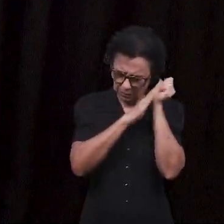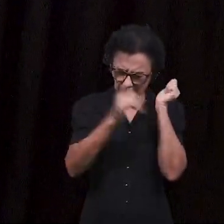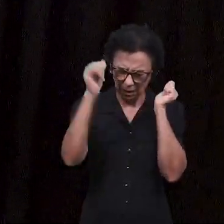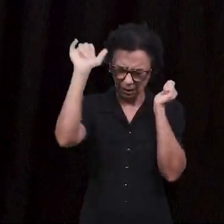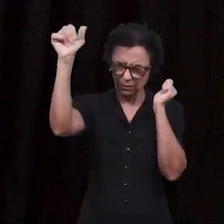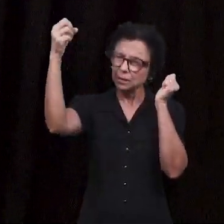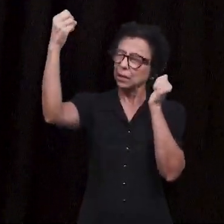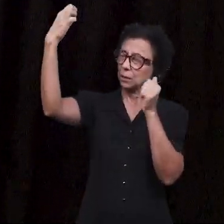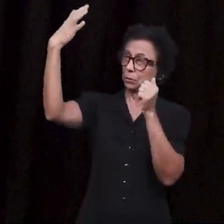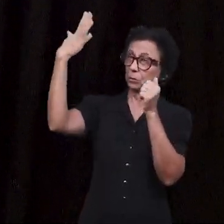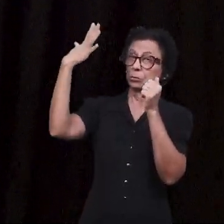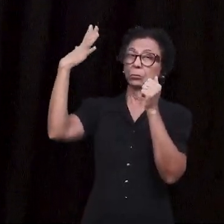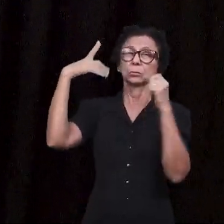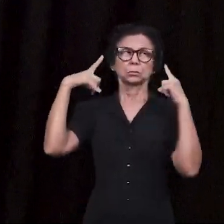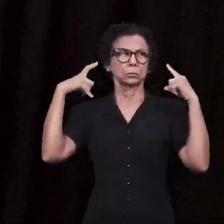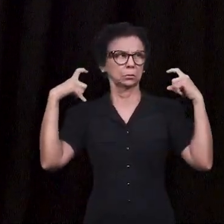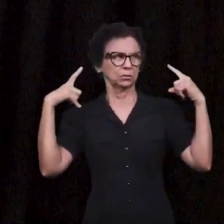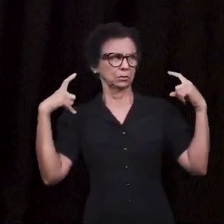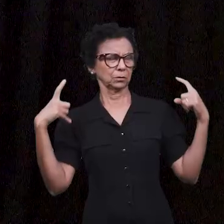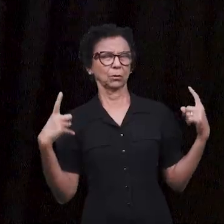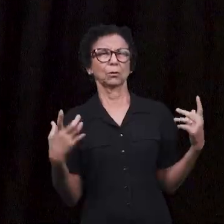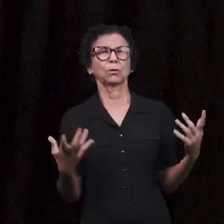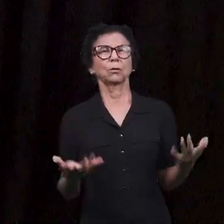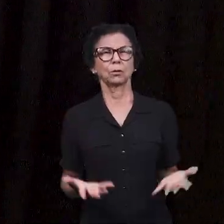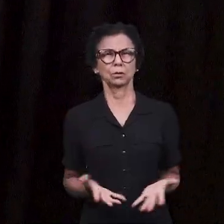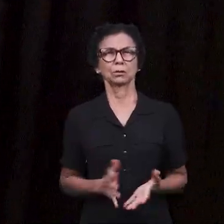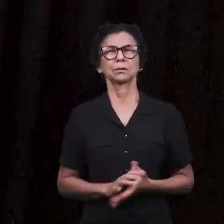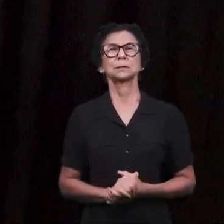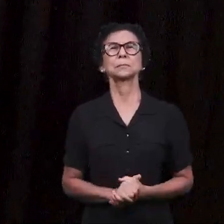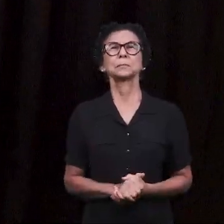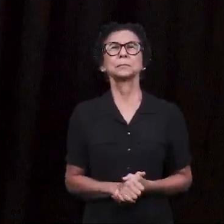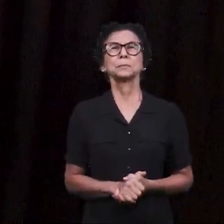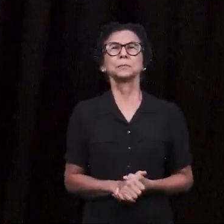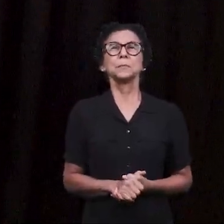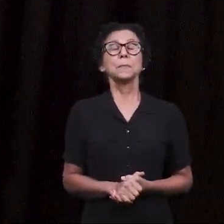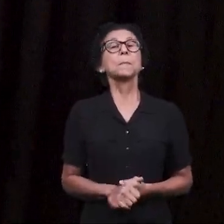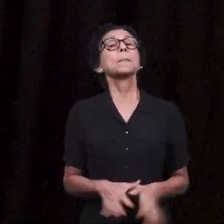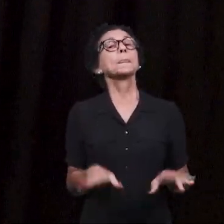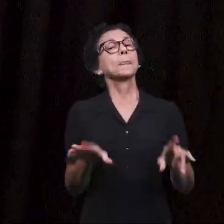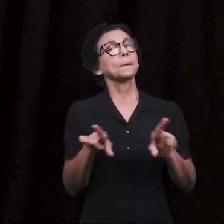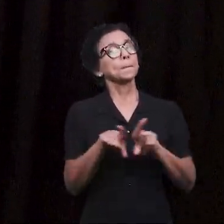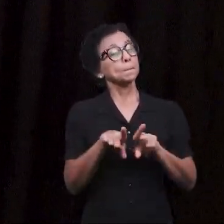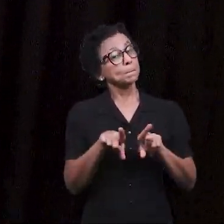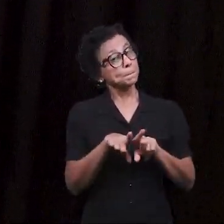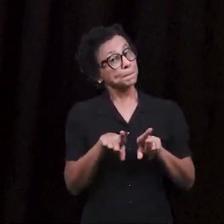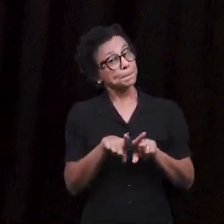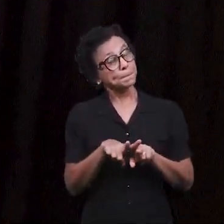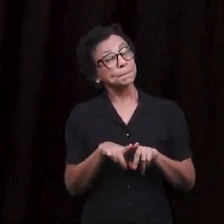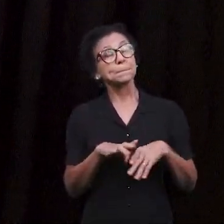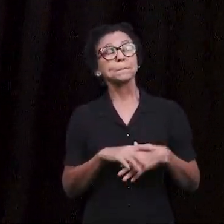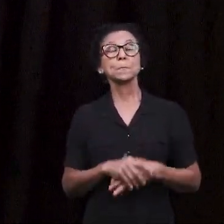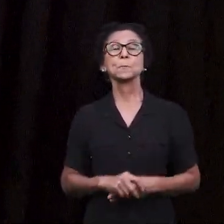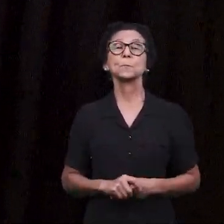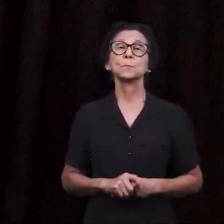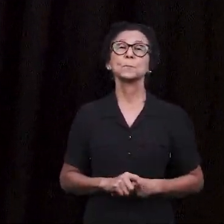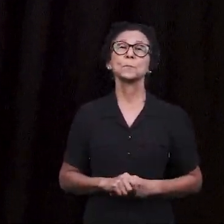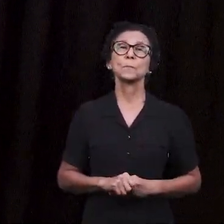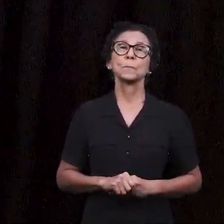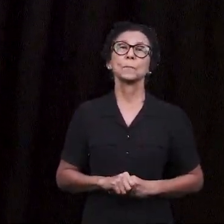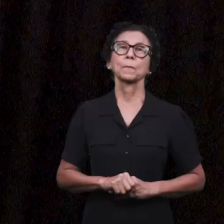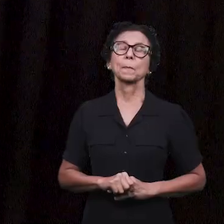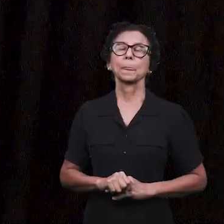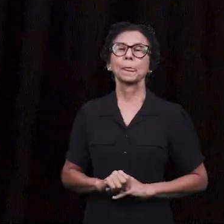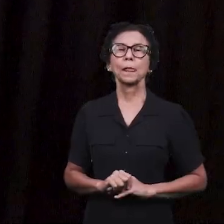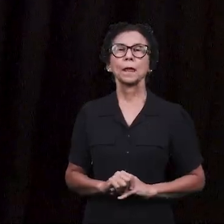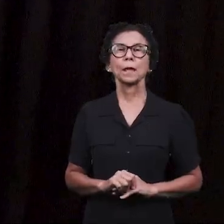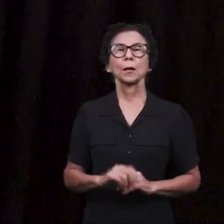ela possa passar por esse processo. Além disso, alguns pacientes,